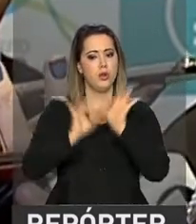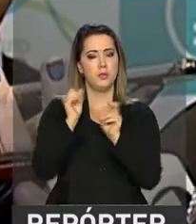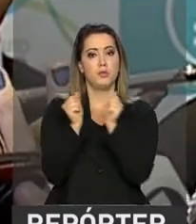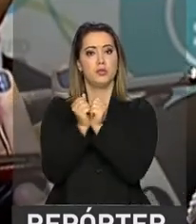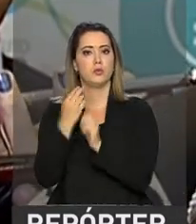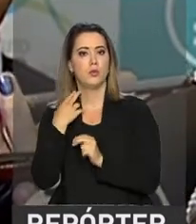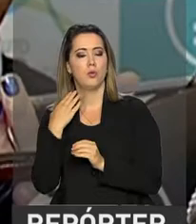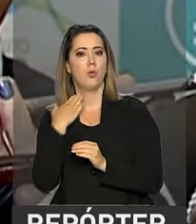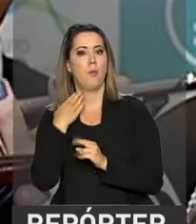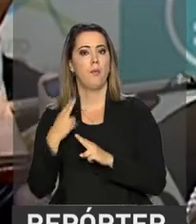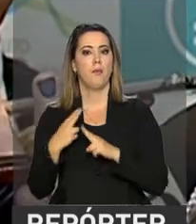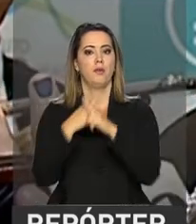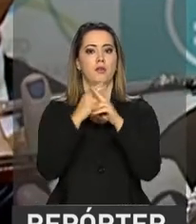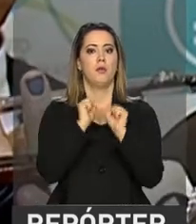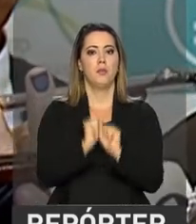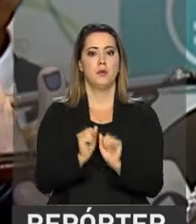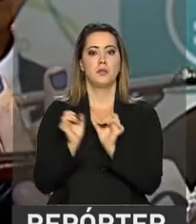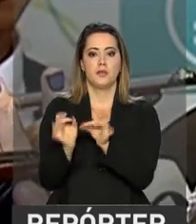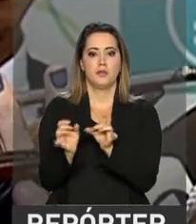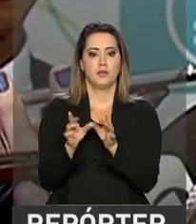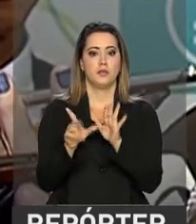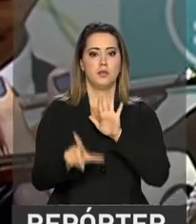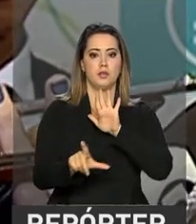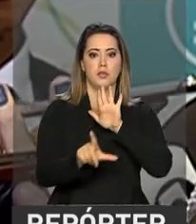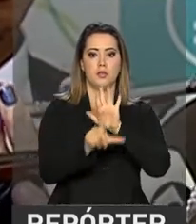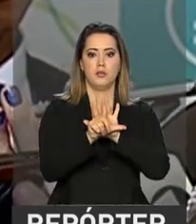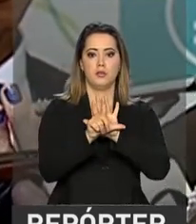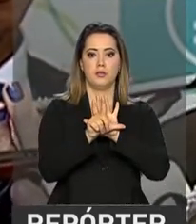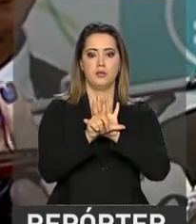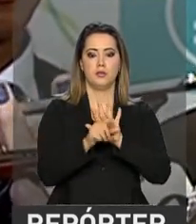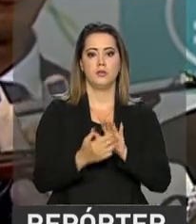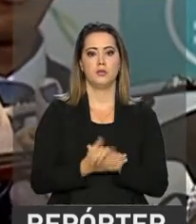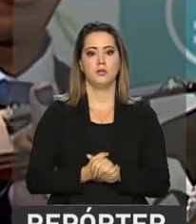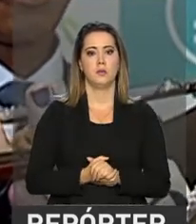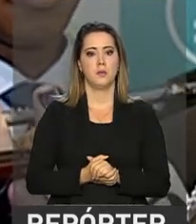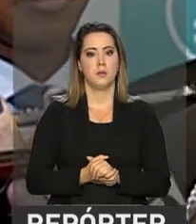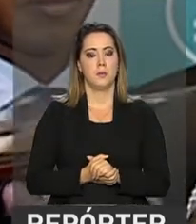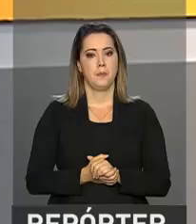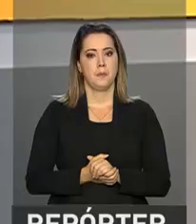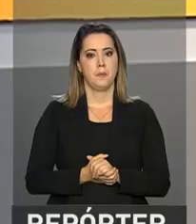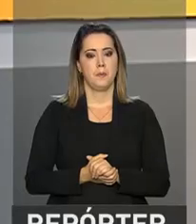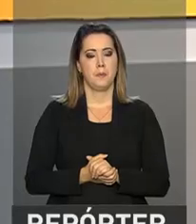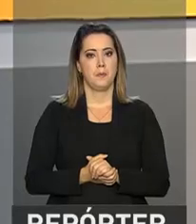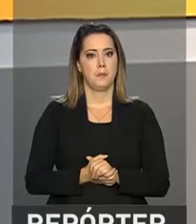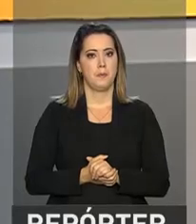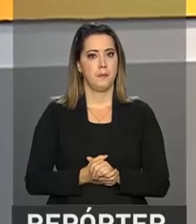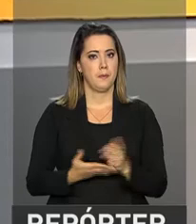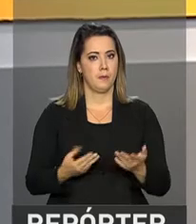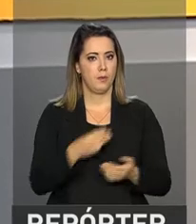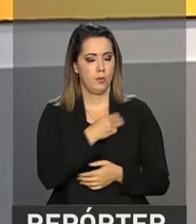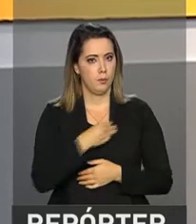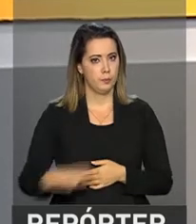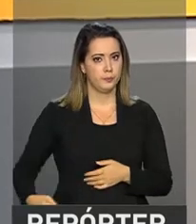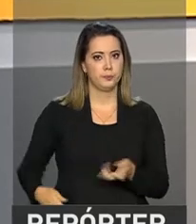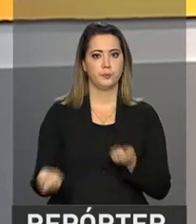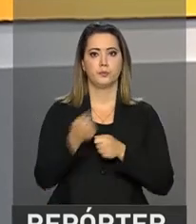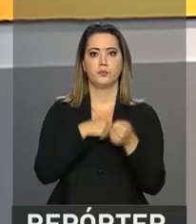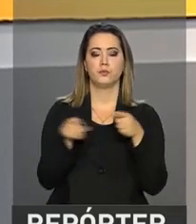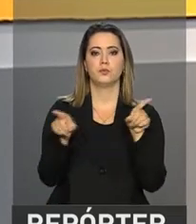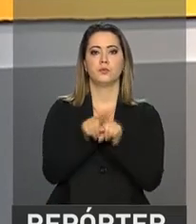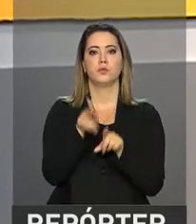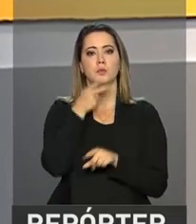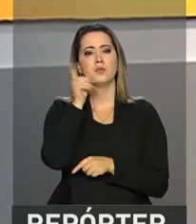ideia que se possível o texas também possa ser feito durante o residencial o ministro da fazenda também